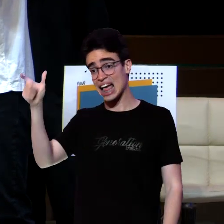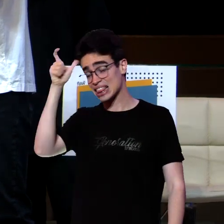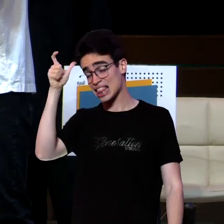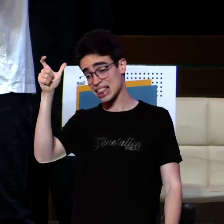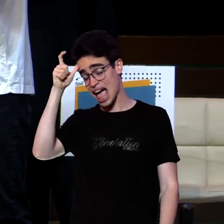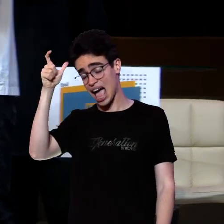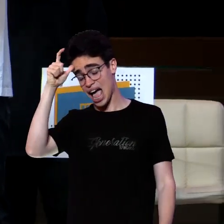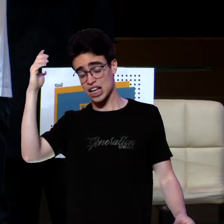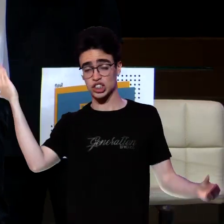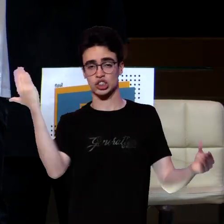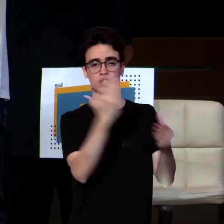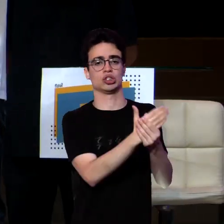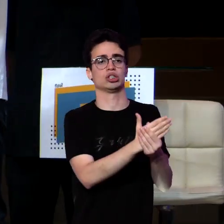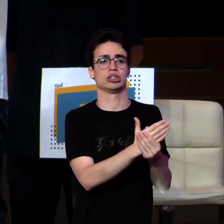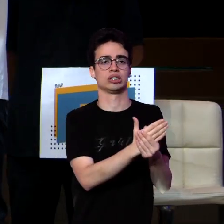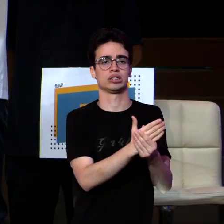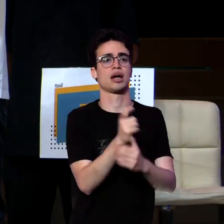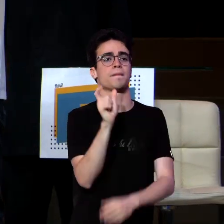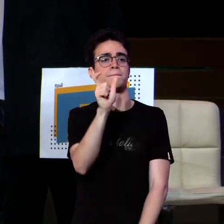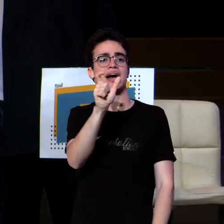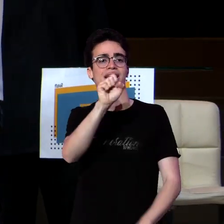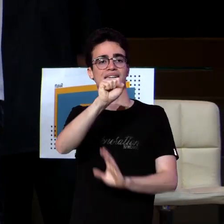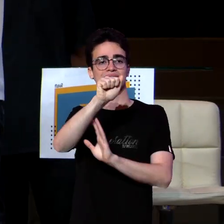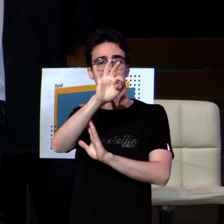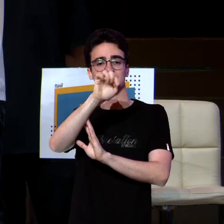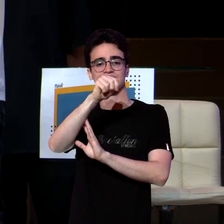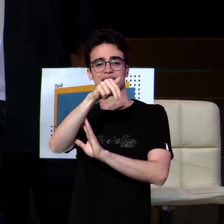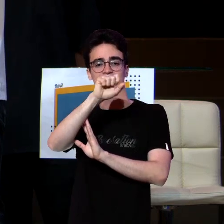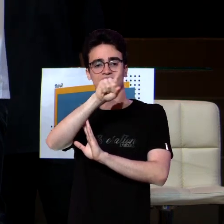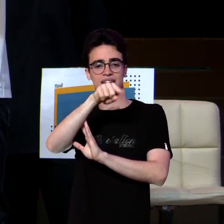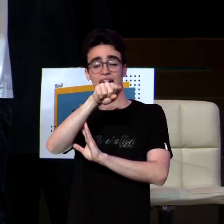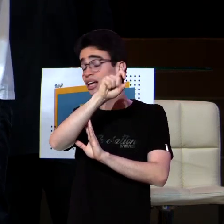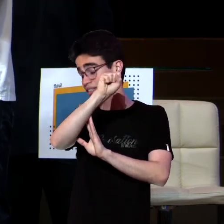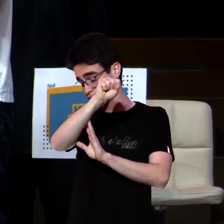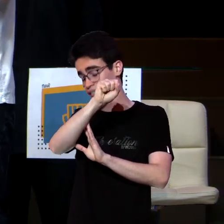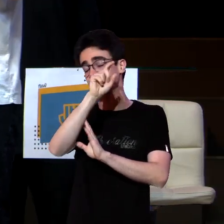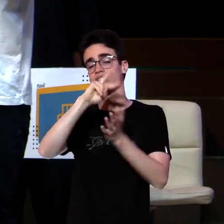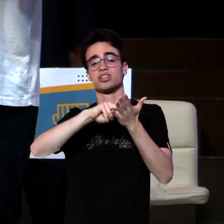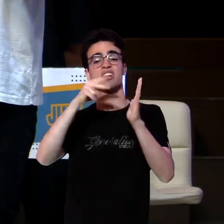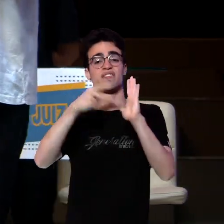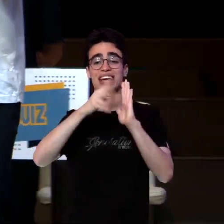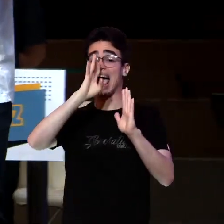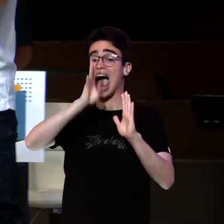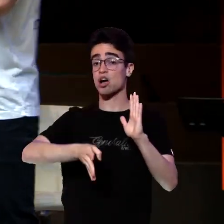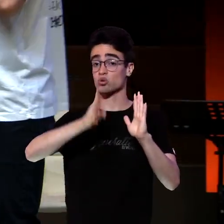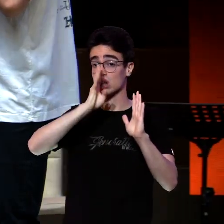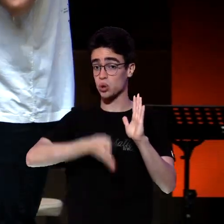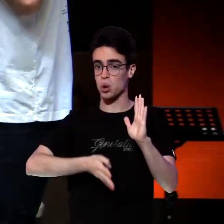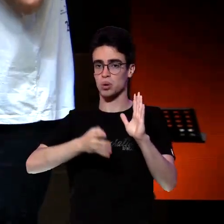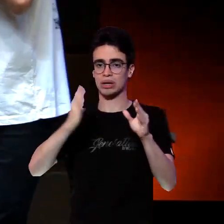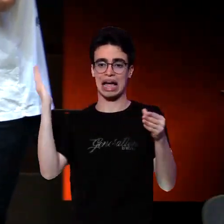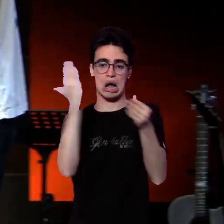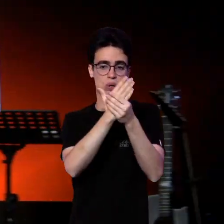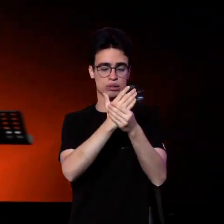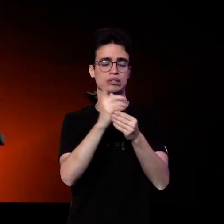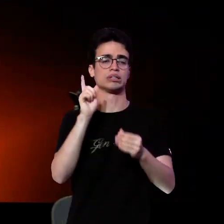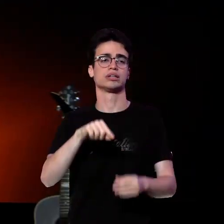Satanás. A palavra Satanás significa acusador, adversário. O juiz é